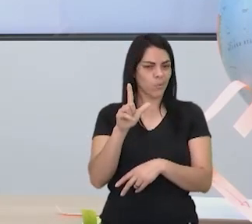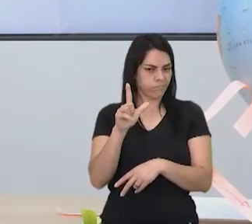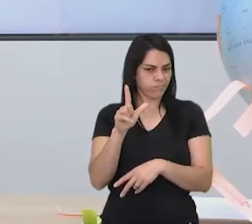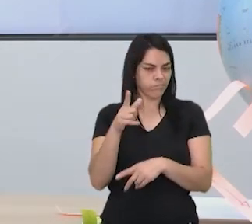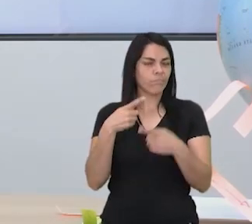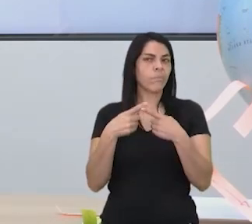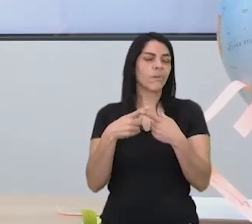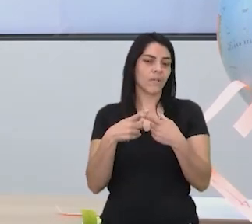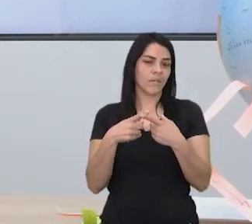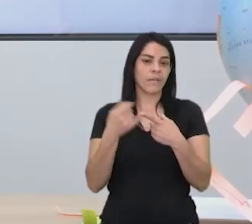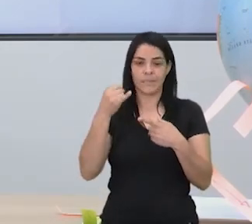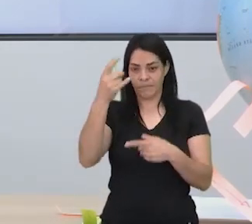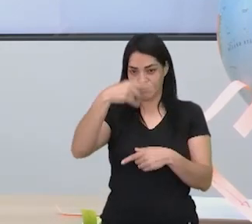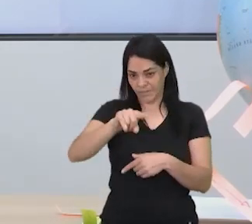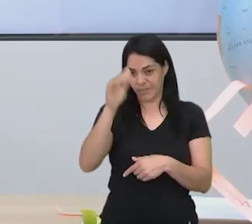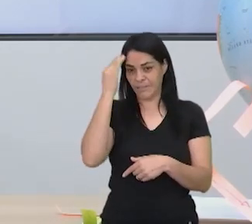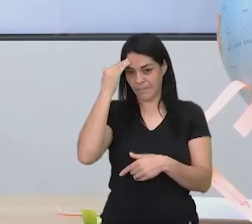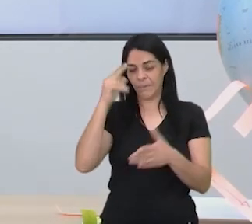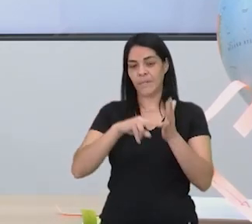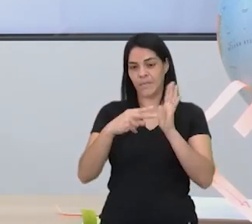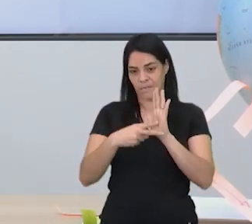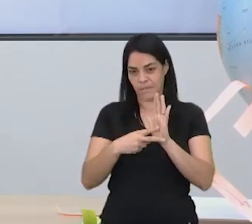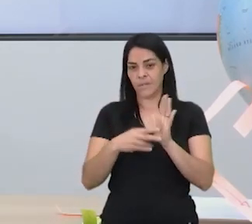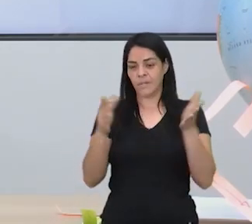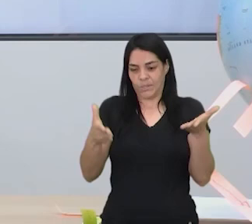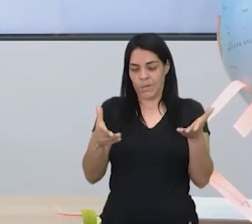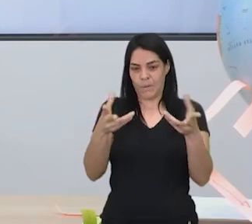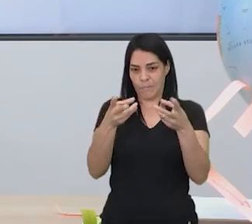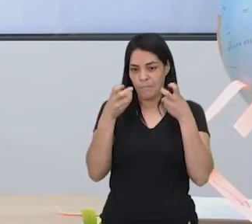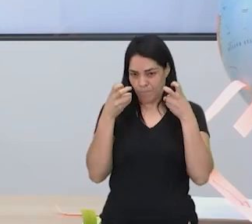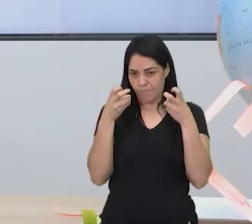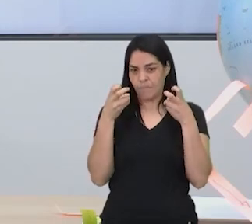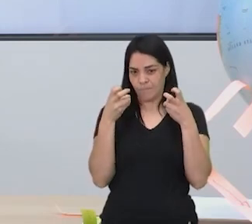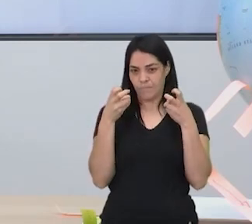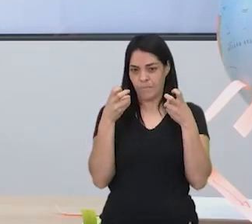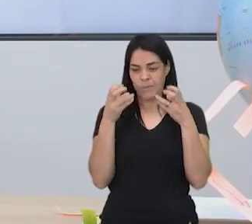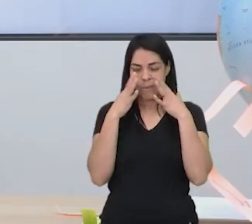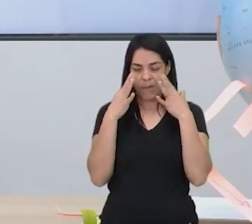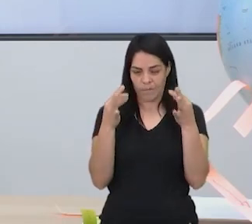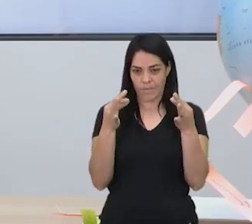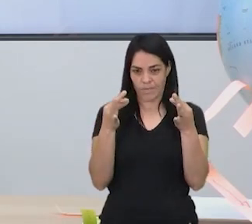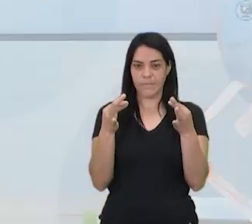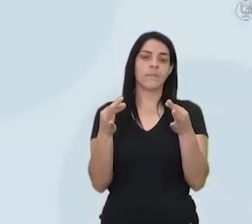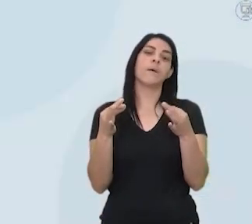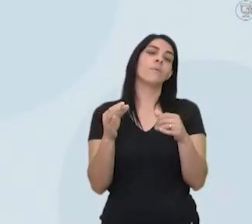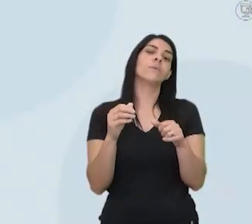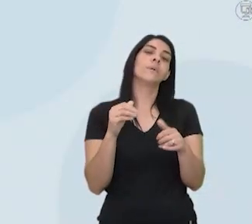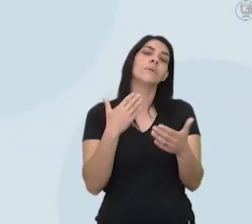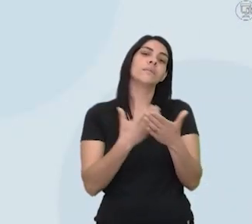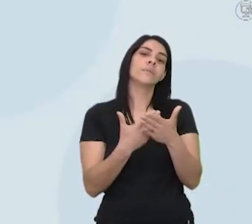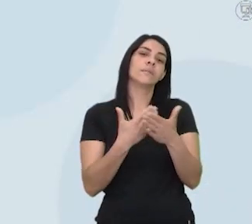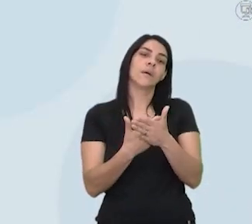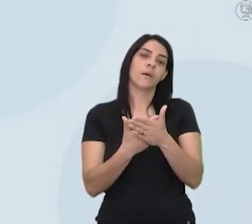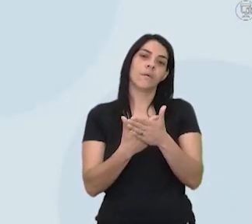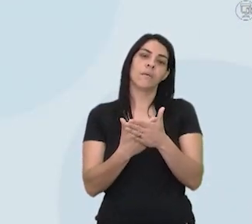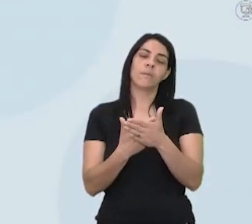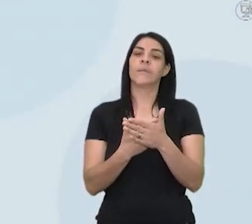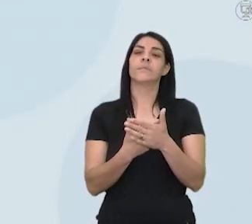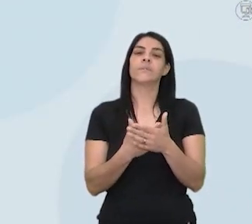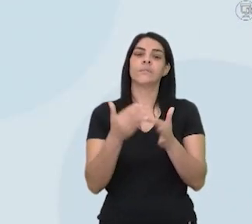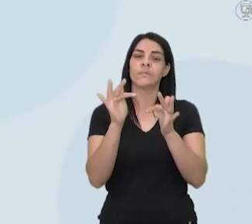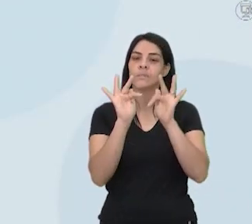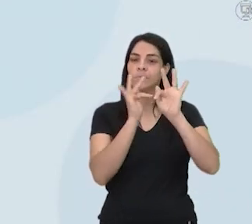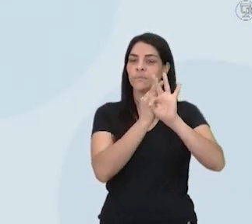sabe, parabéns, você prestou atenção nas aulas de física, tá? Então, eu trouxe aqui uma outra curiosidade. Então, a